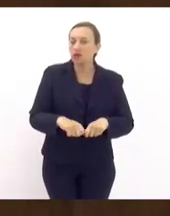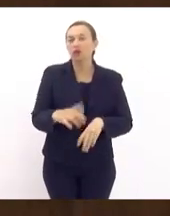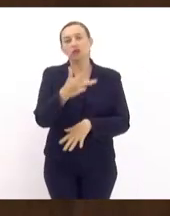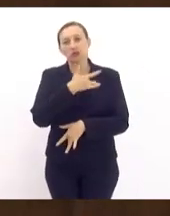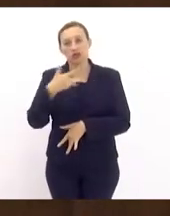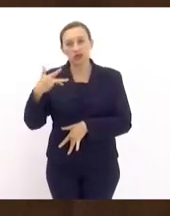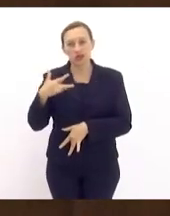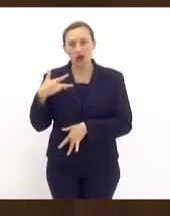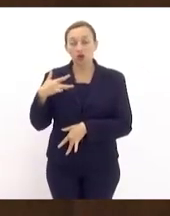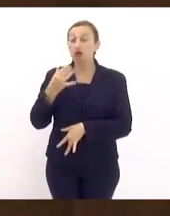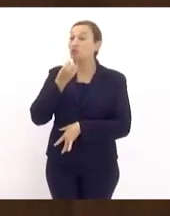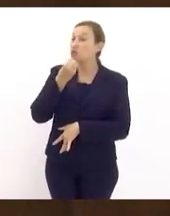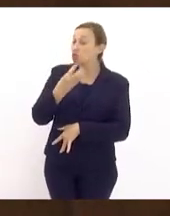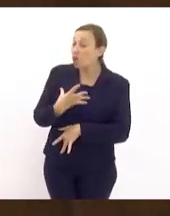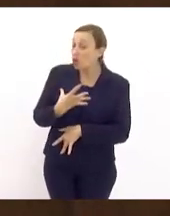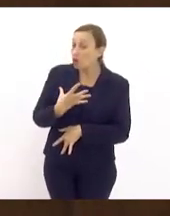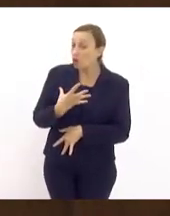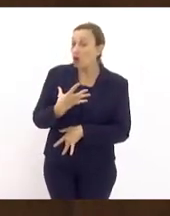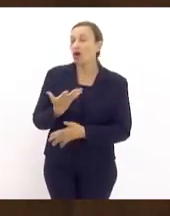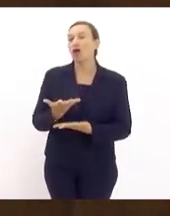saúde fértil, de